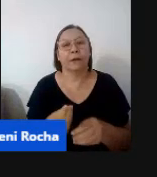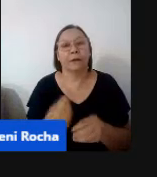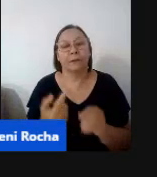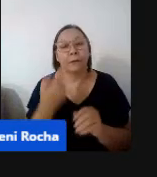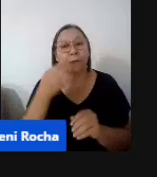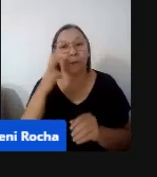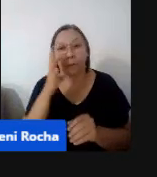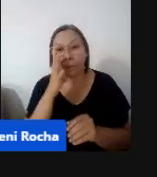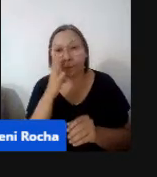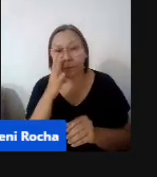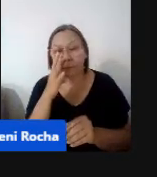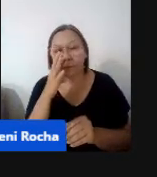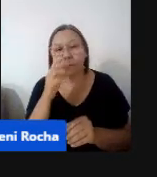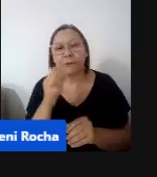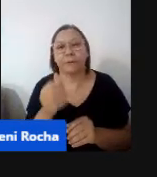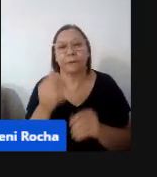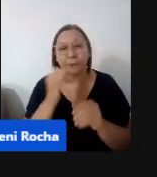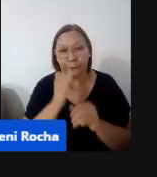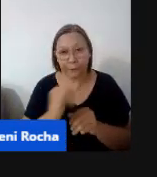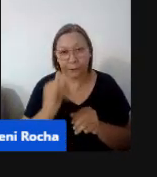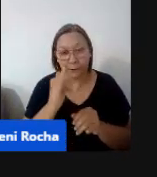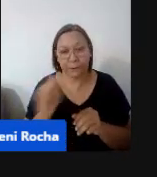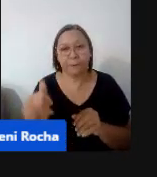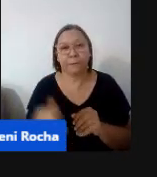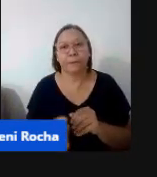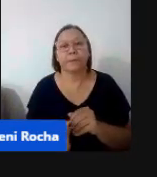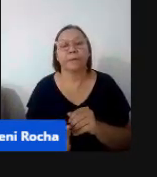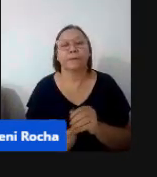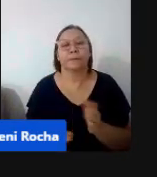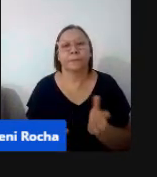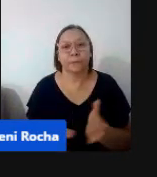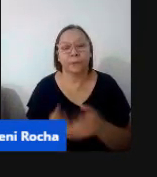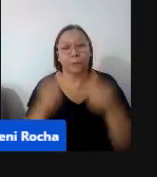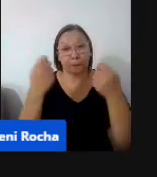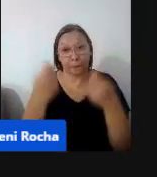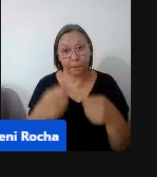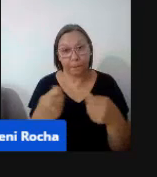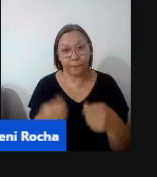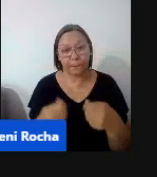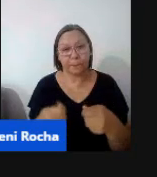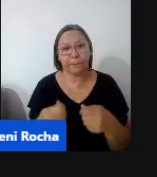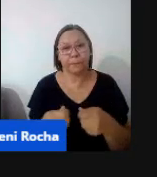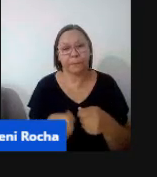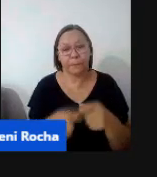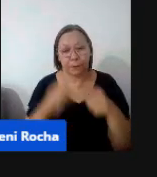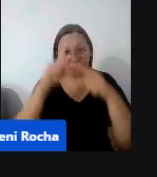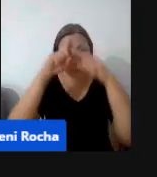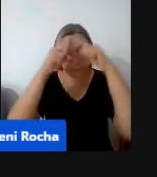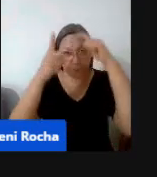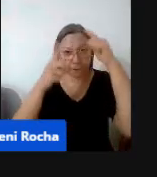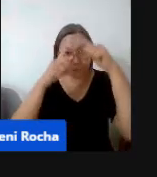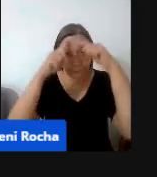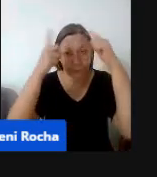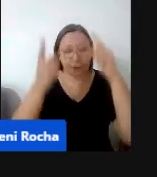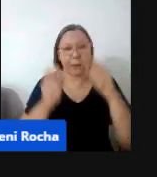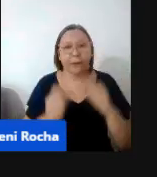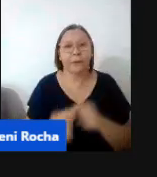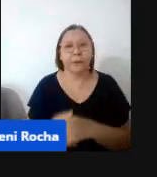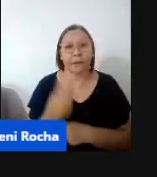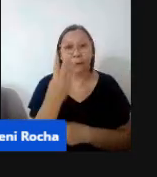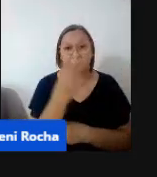apresentadas, conforme você pode ver no próximo slide, precisa criar 3